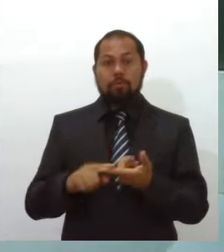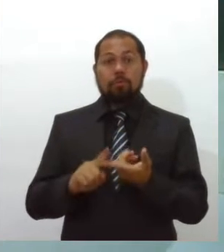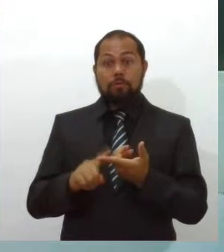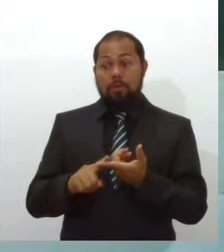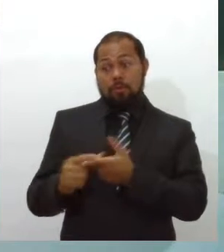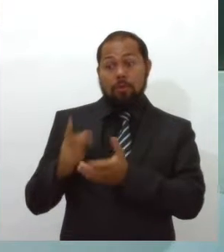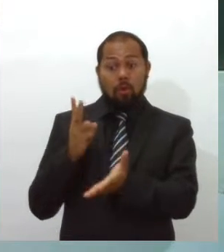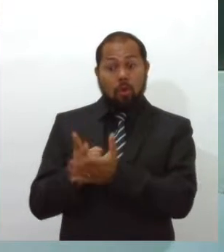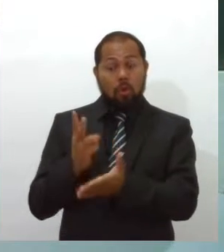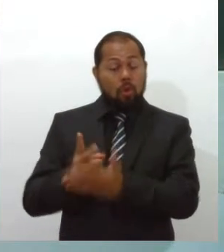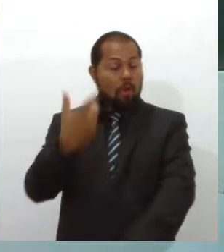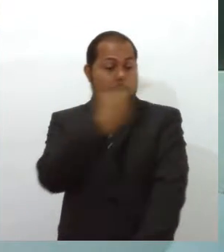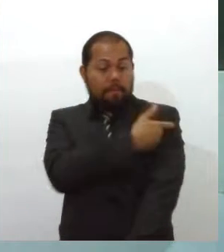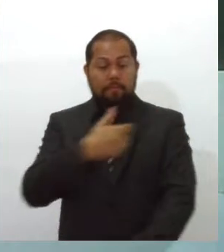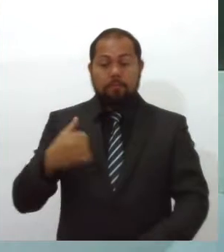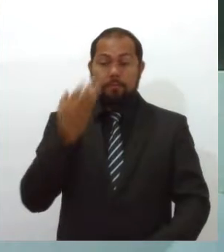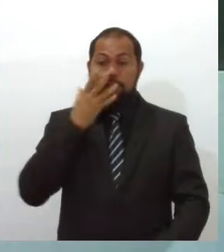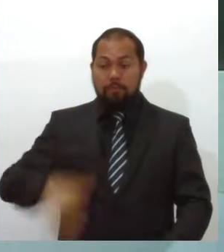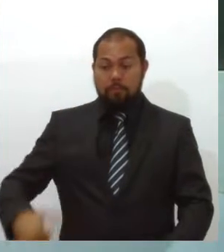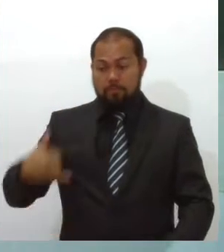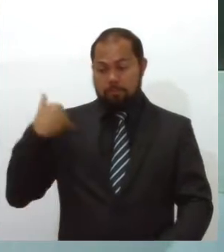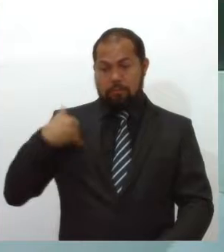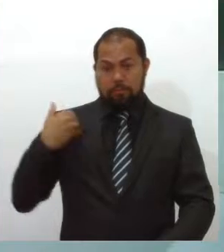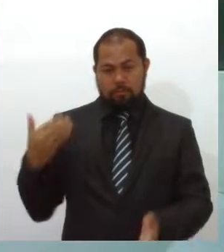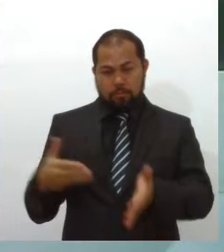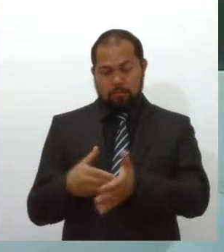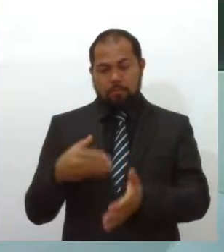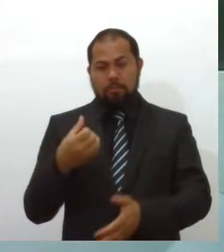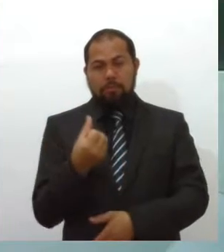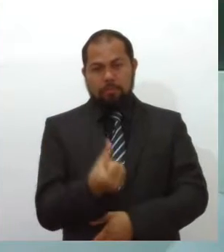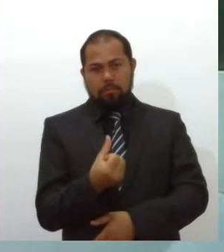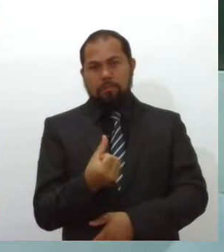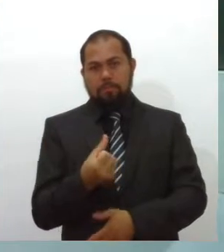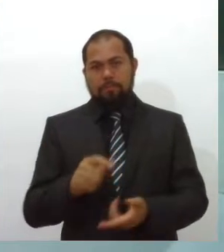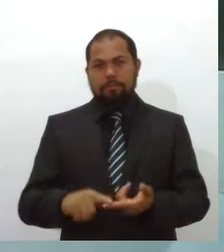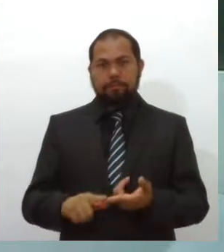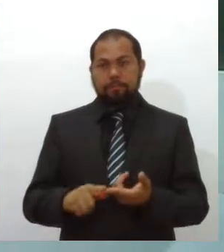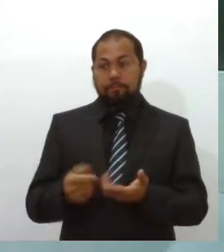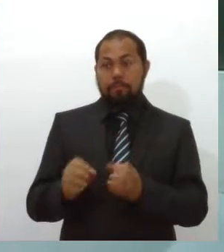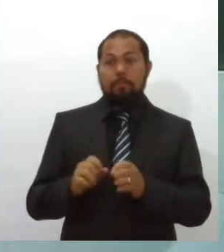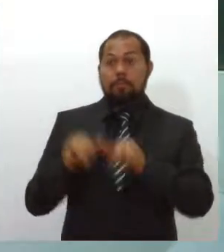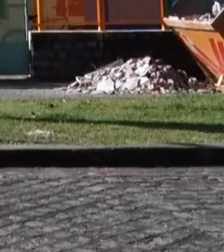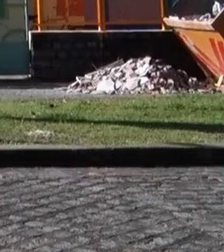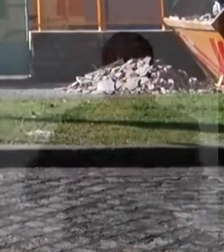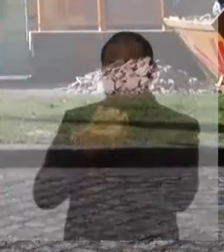faixa etária dos 3 anos nas escolas. A campanha teve início na última segunda-feira.